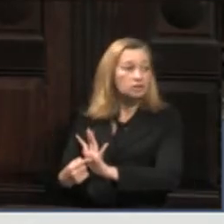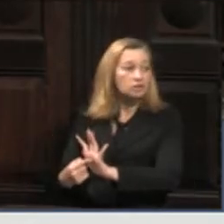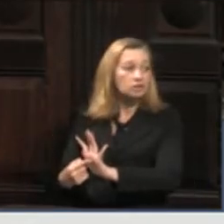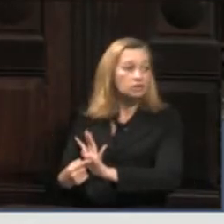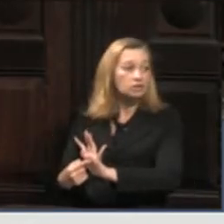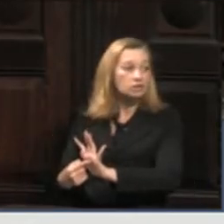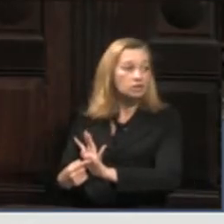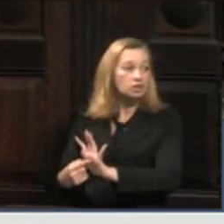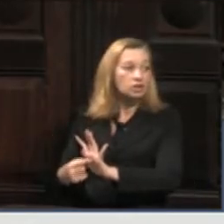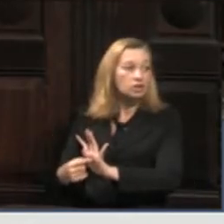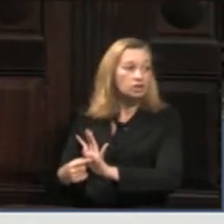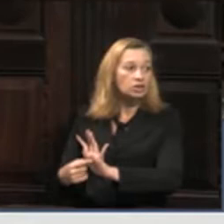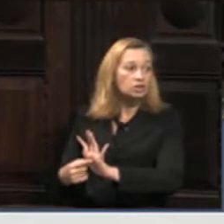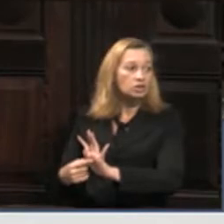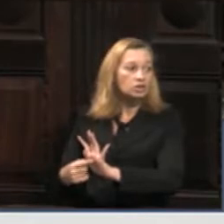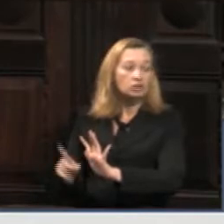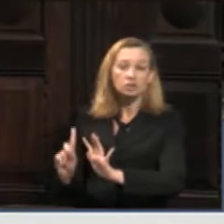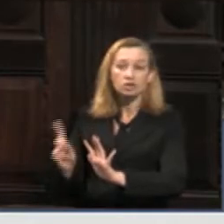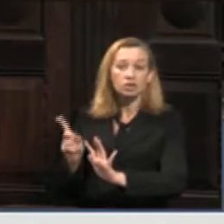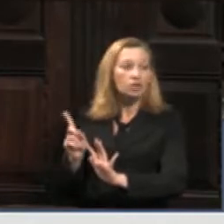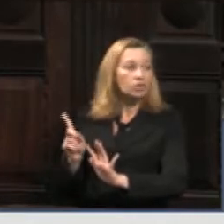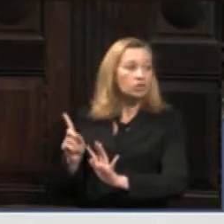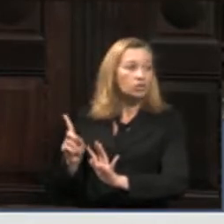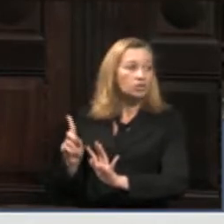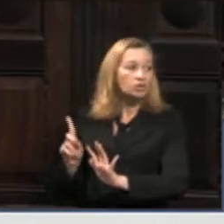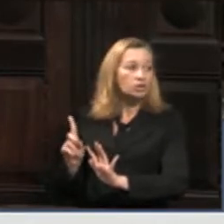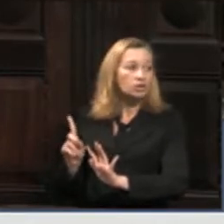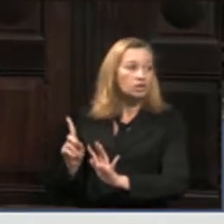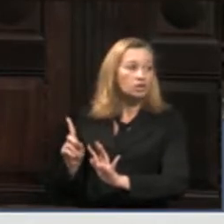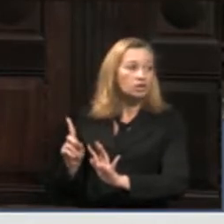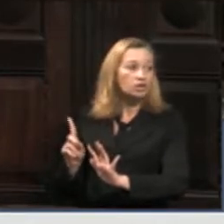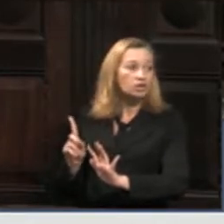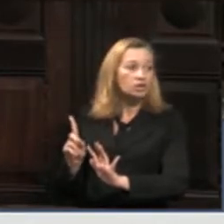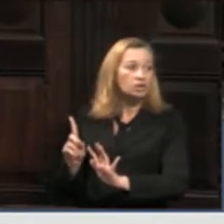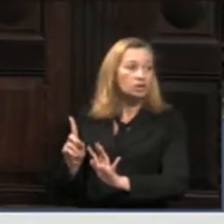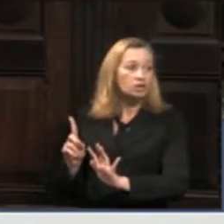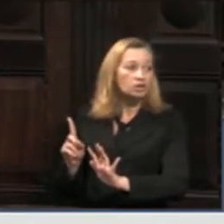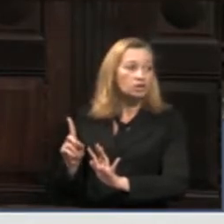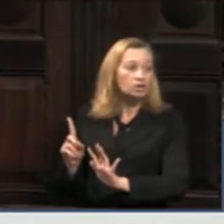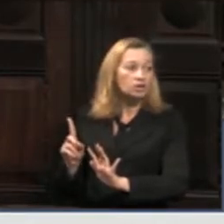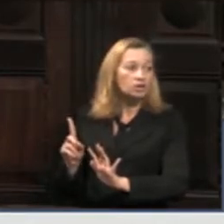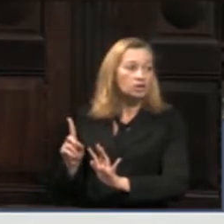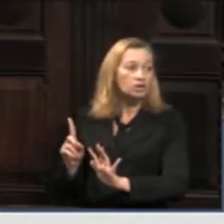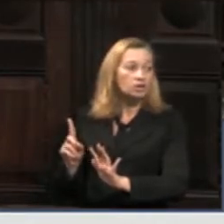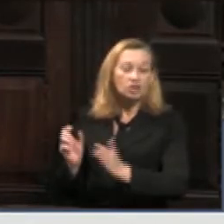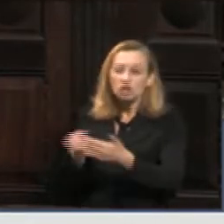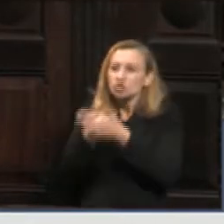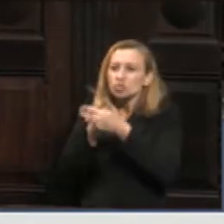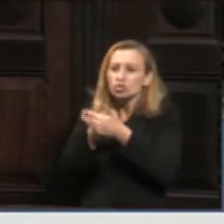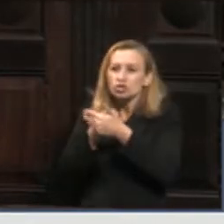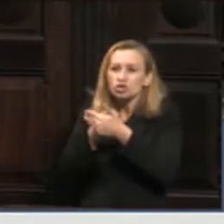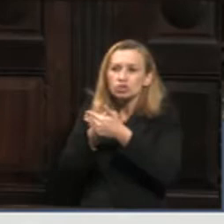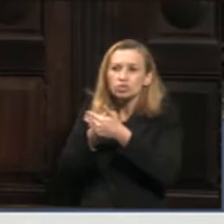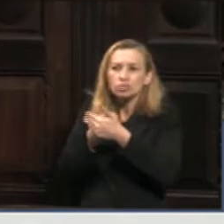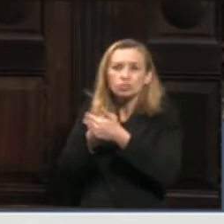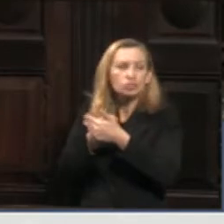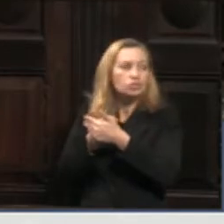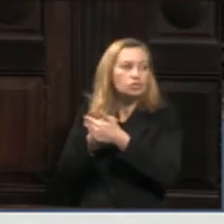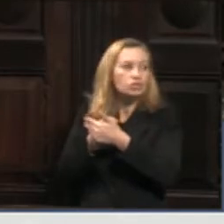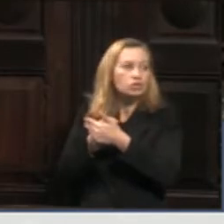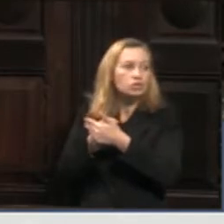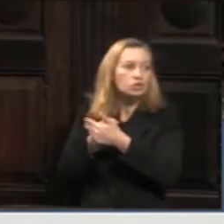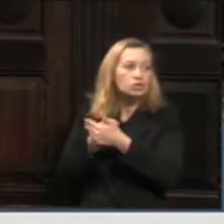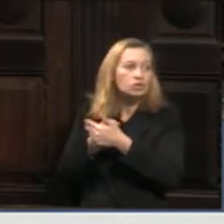que não fique ao talante de cada um dos ministros do Supremo, isoladamente, decidir